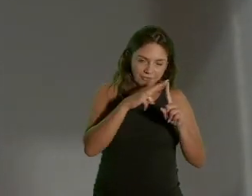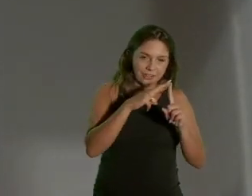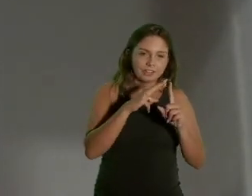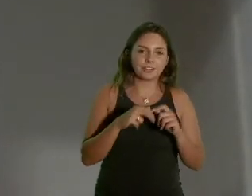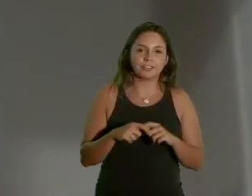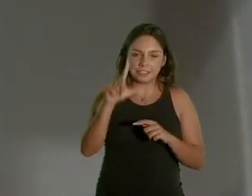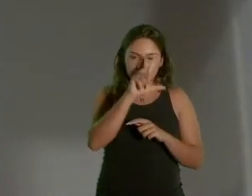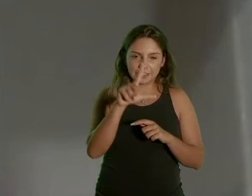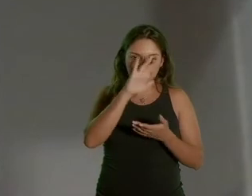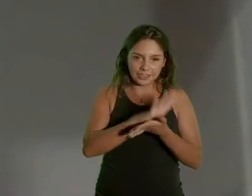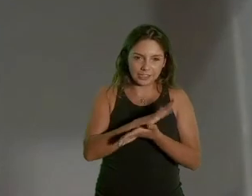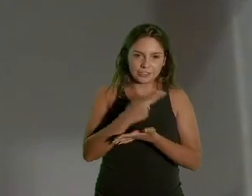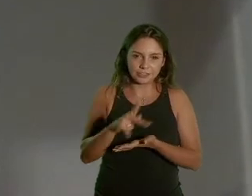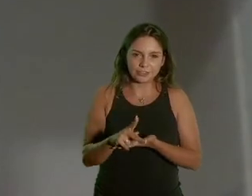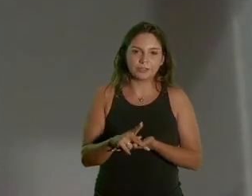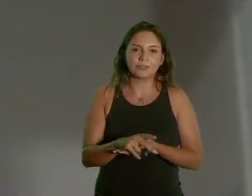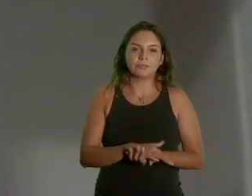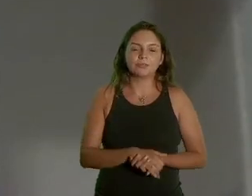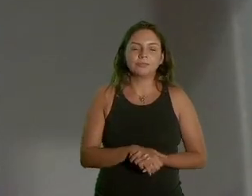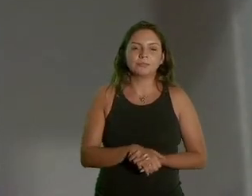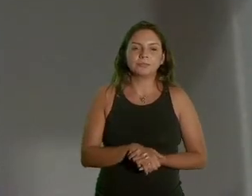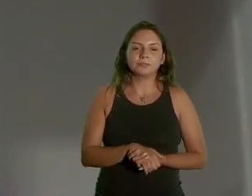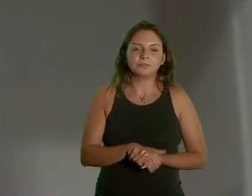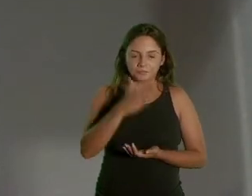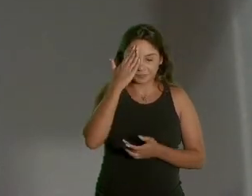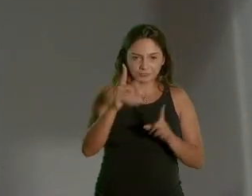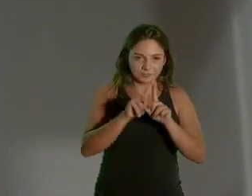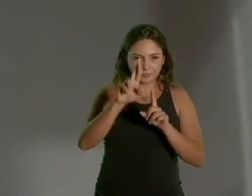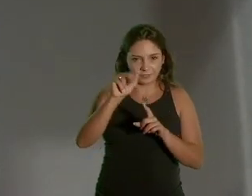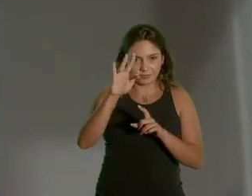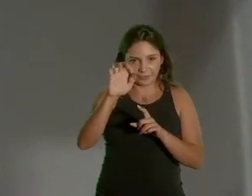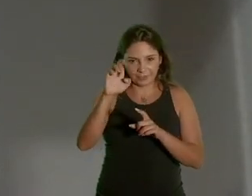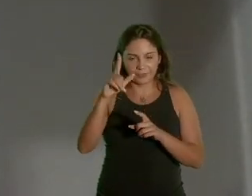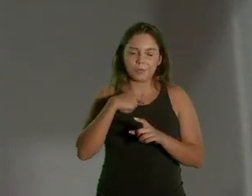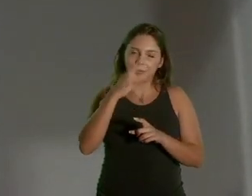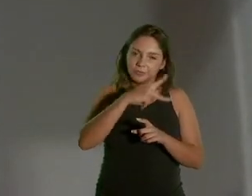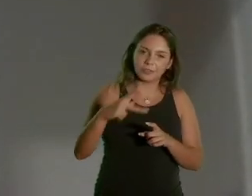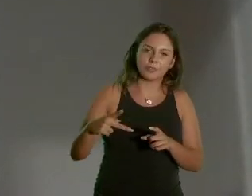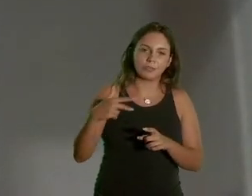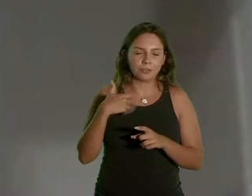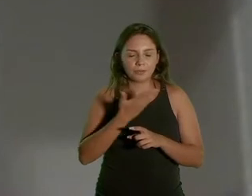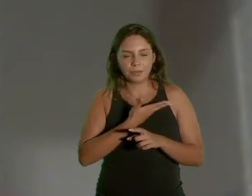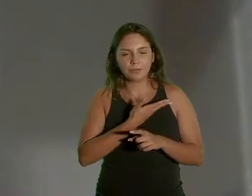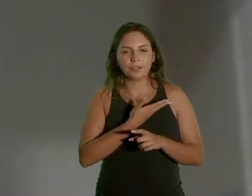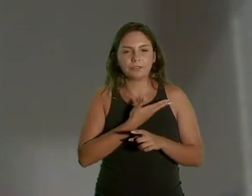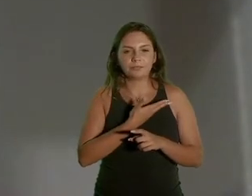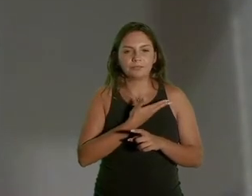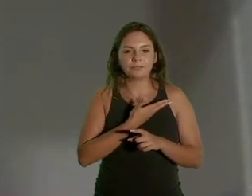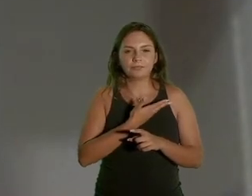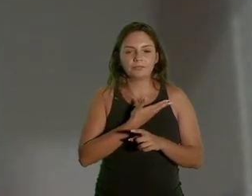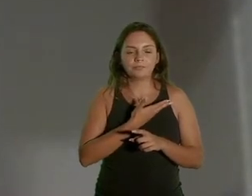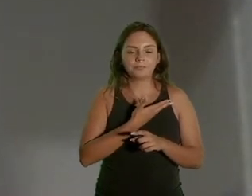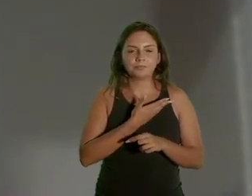em literatura araxaense, uma grande referência. E agradecer também ao Rafael, meu professor, meu amigo,